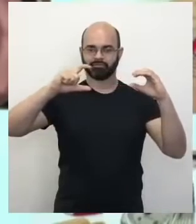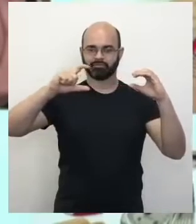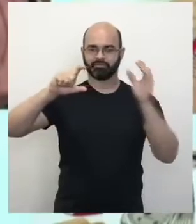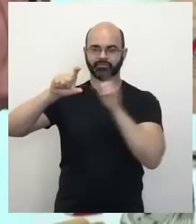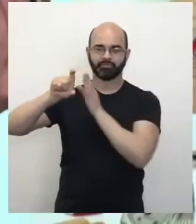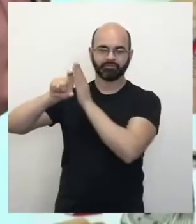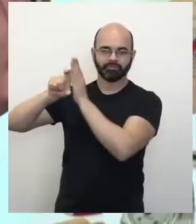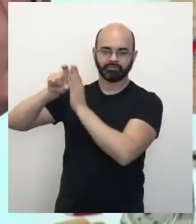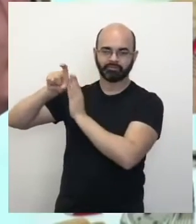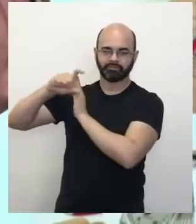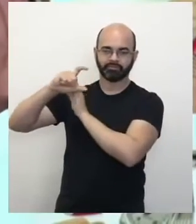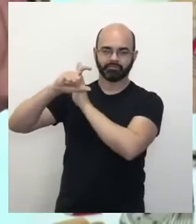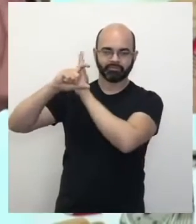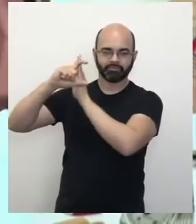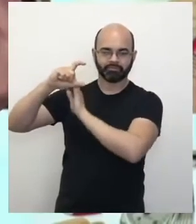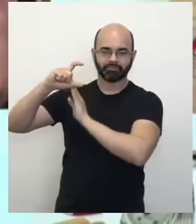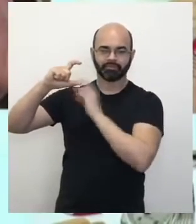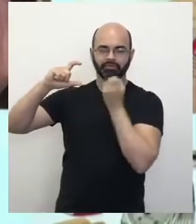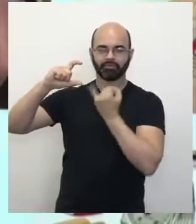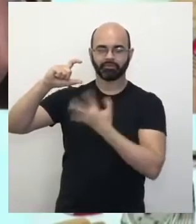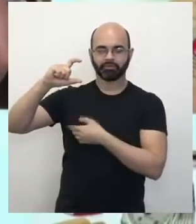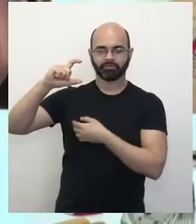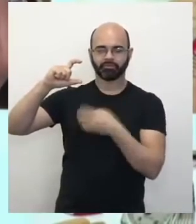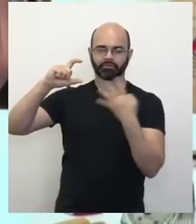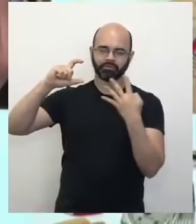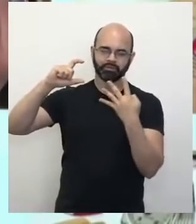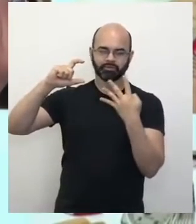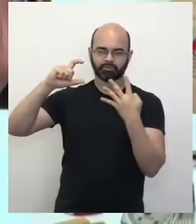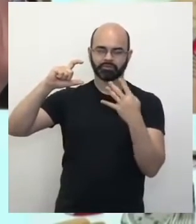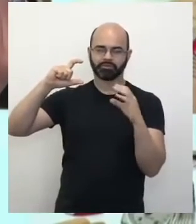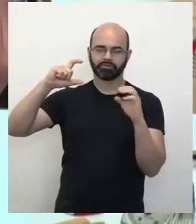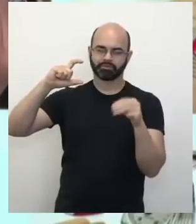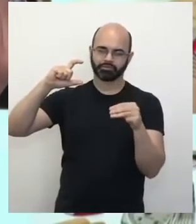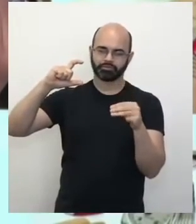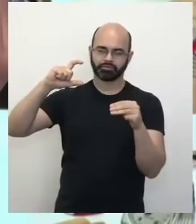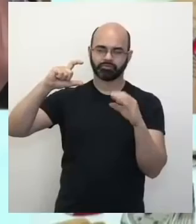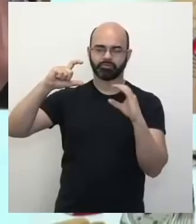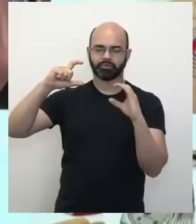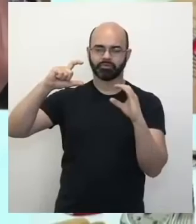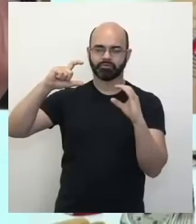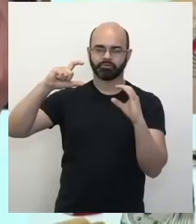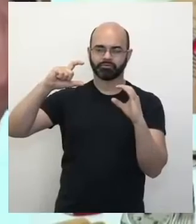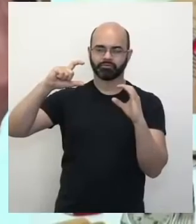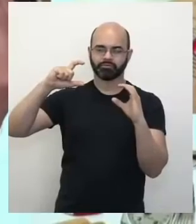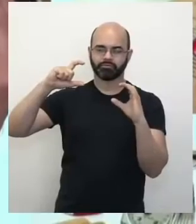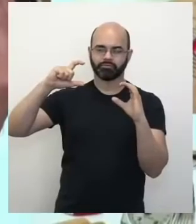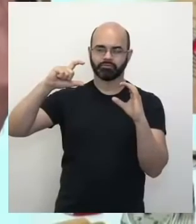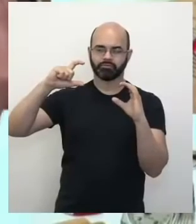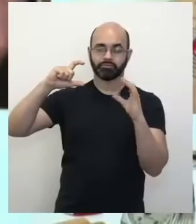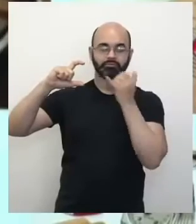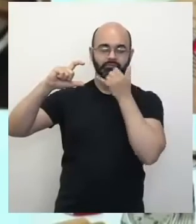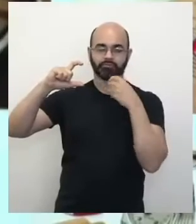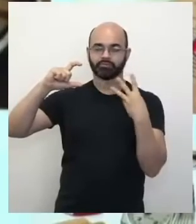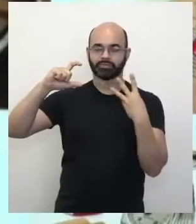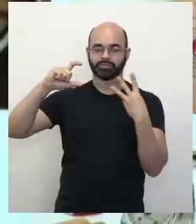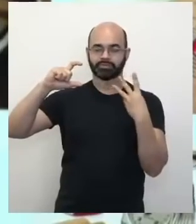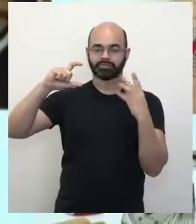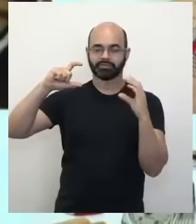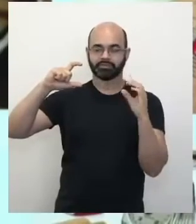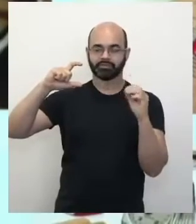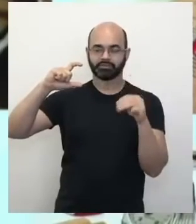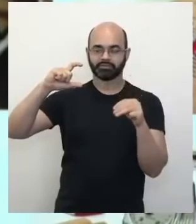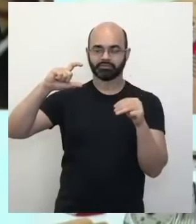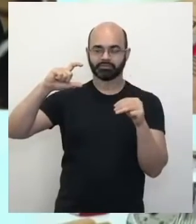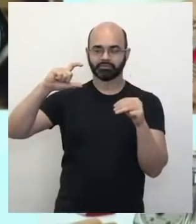caso, ele tem quase 4,5 centímetros. Não, 3 centímetros, né,